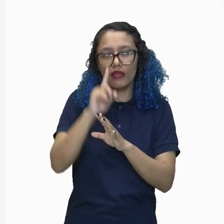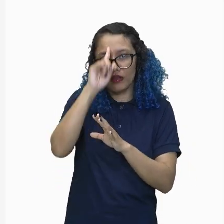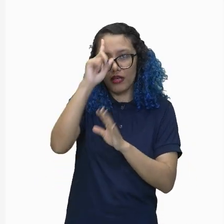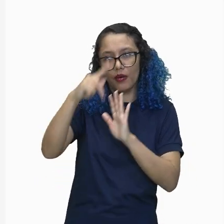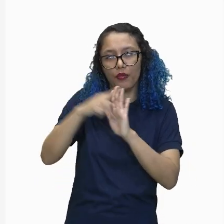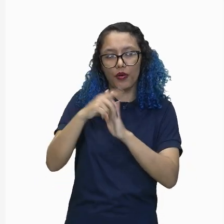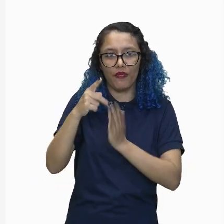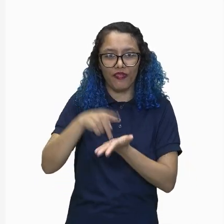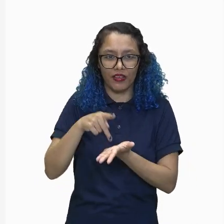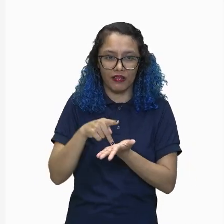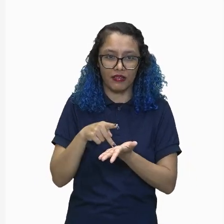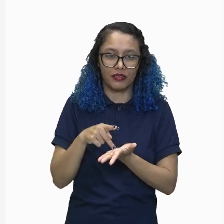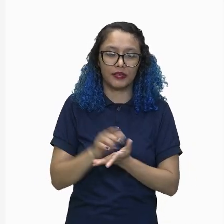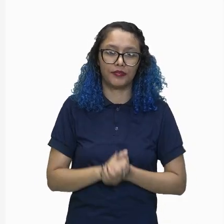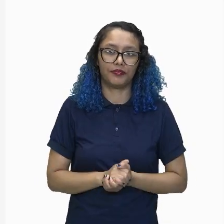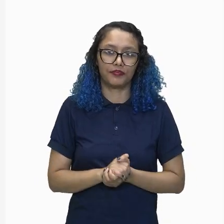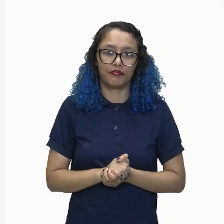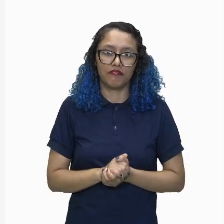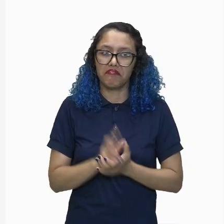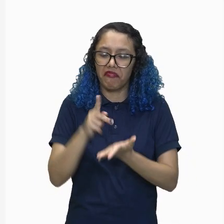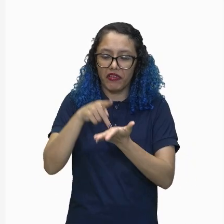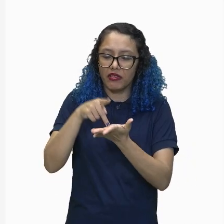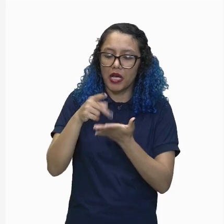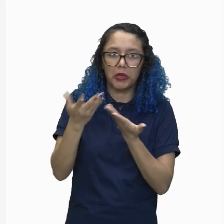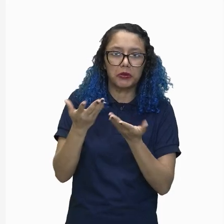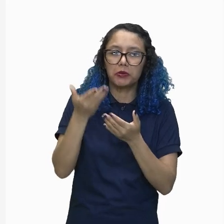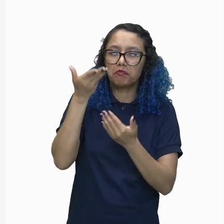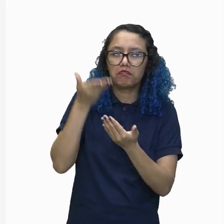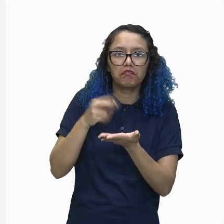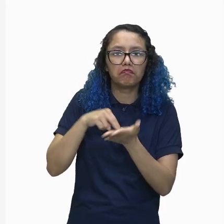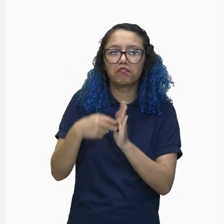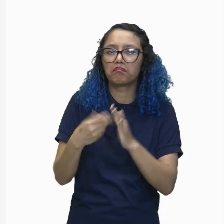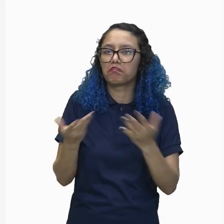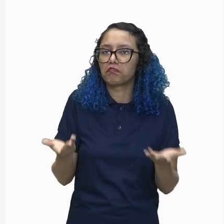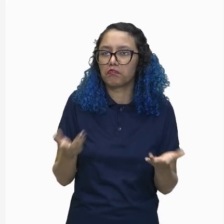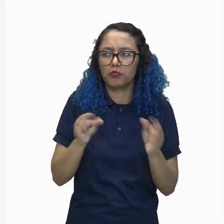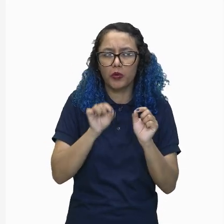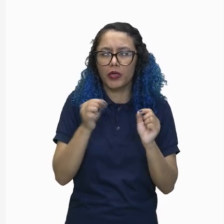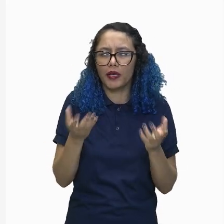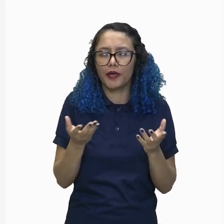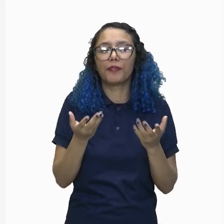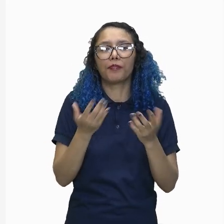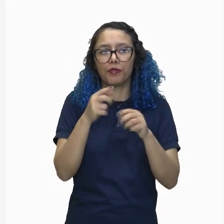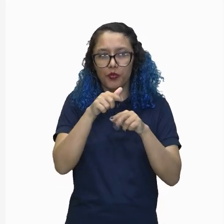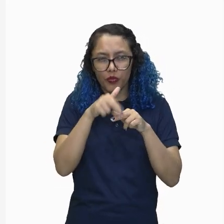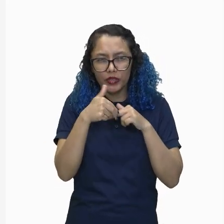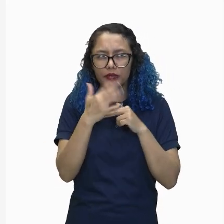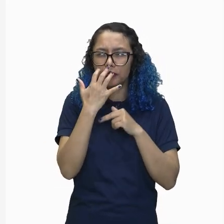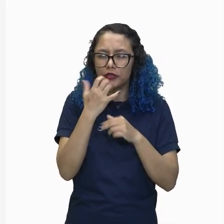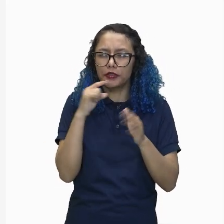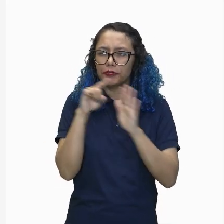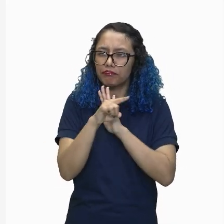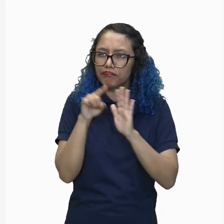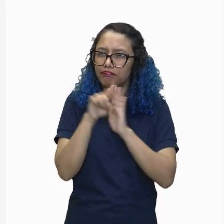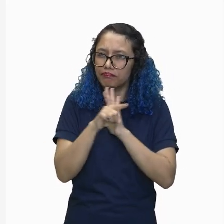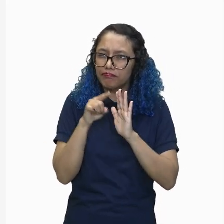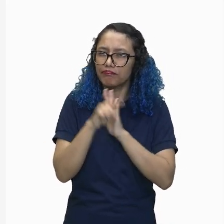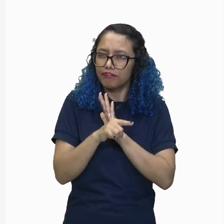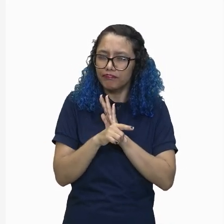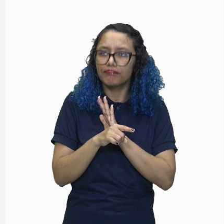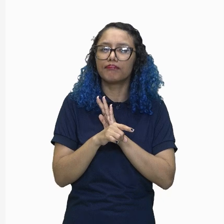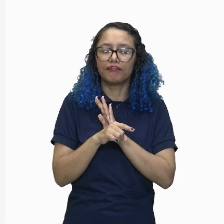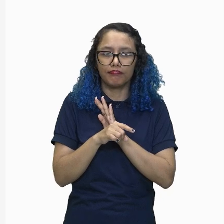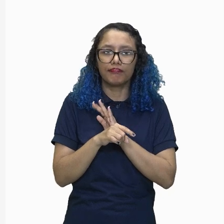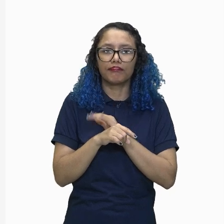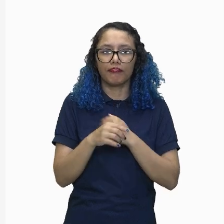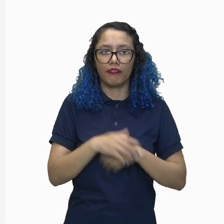de verdade. O que é essa verdade, então? Então Nietzsche começa a fazer esse questionamento. Já não é mais o que é, né?